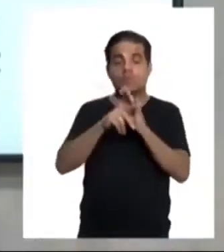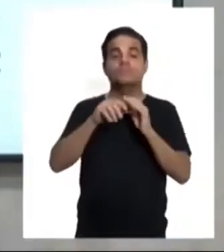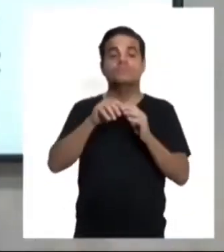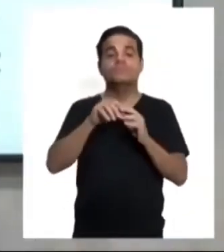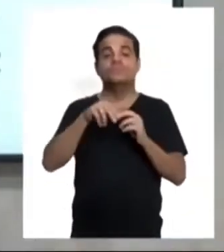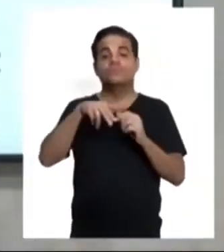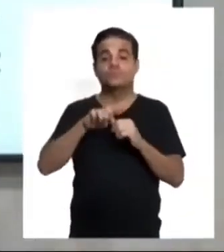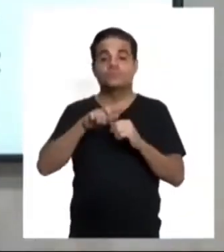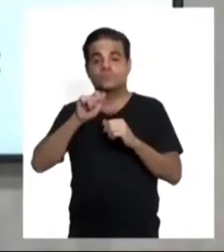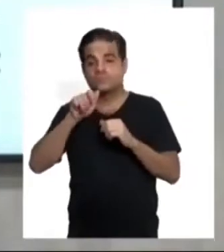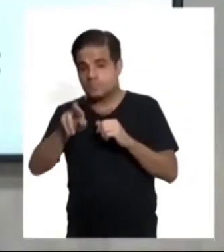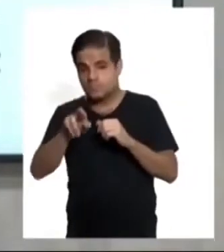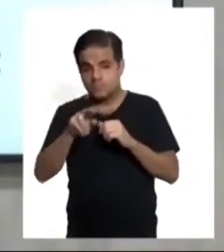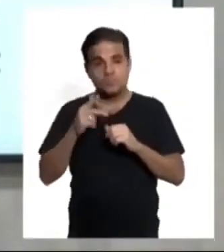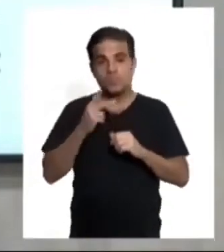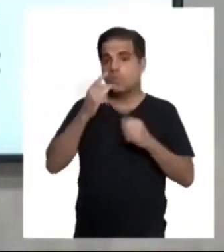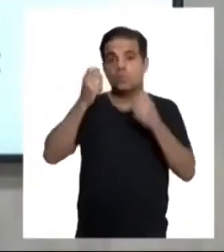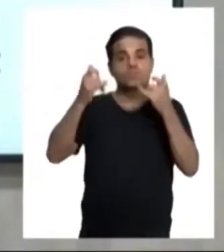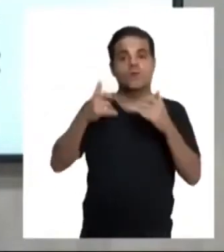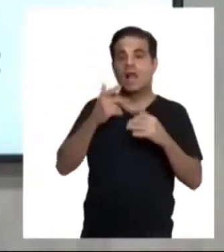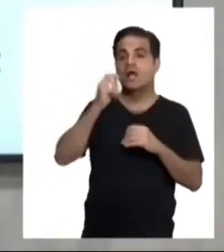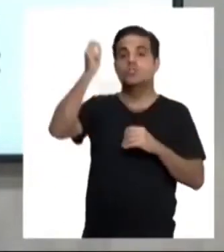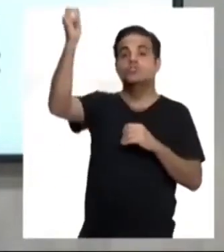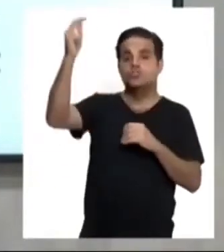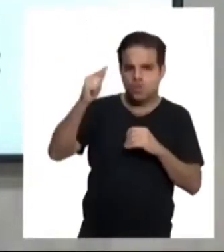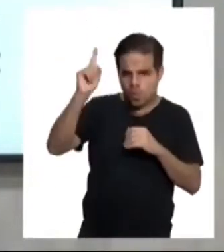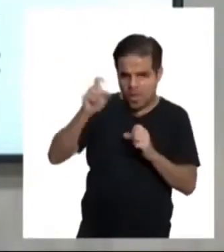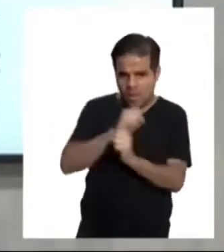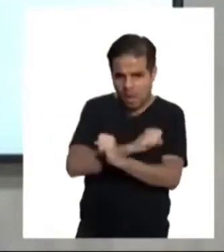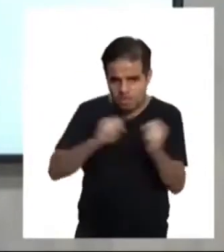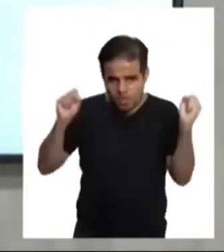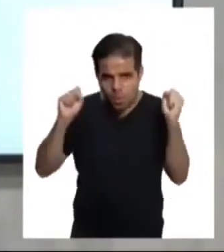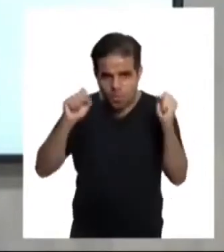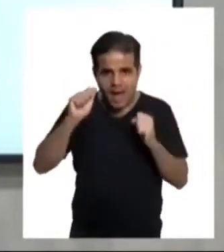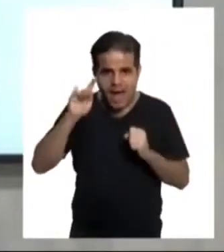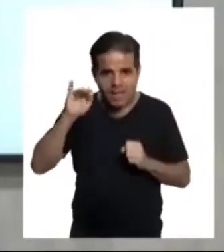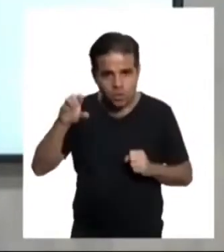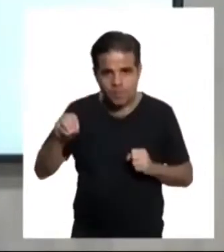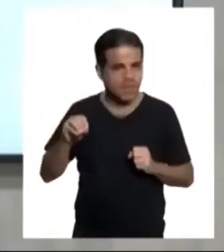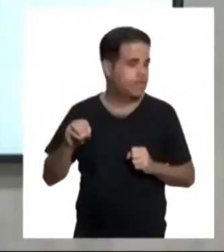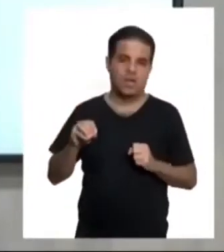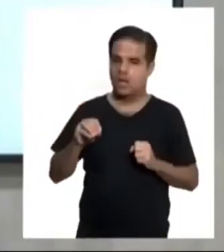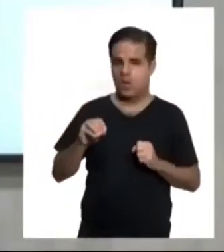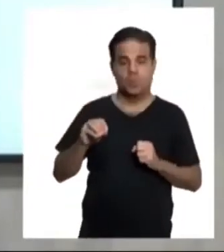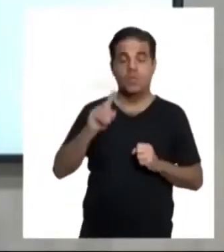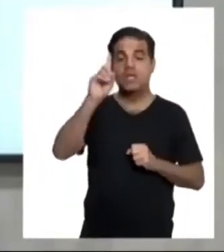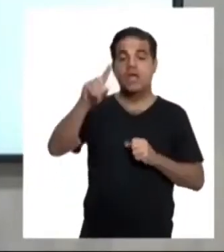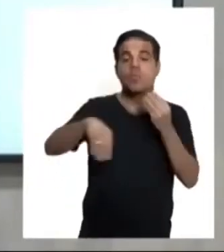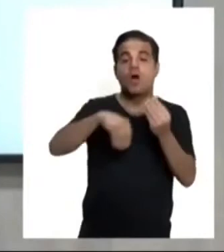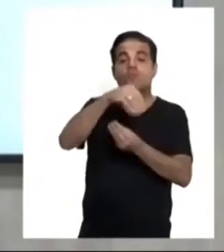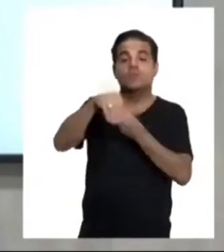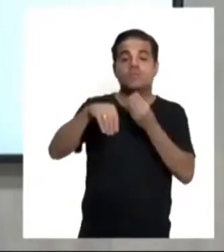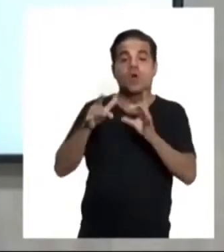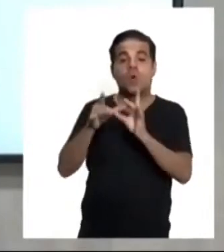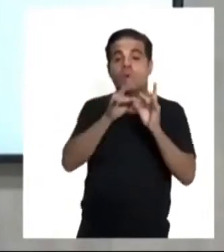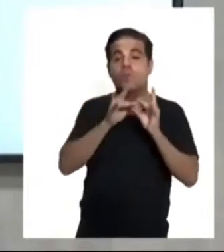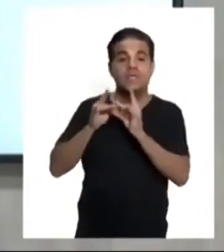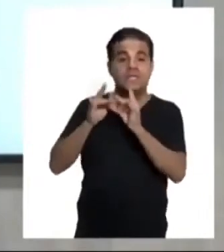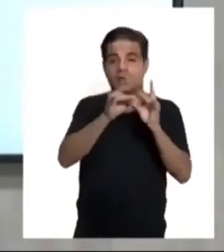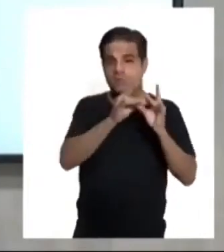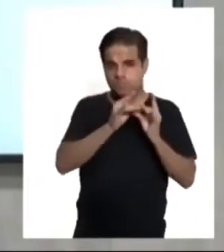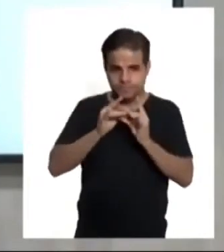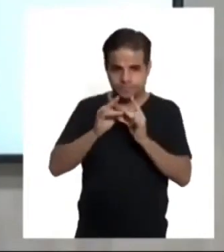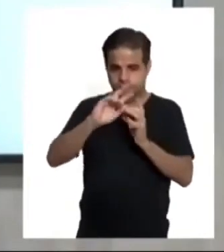falem que o Sol é uma bomba atômica, não. O Sol é fusão nuclear. É a união dos